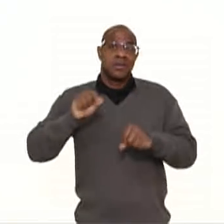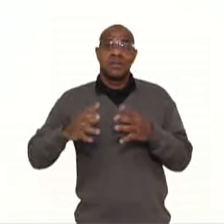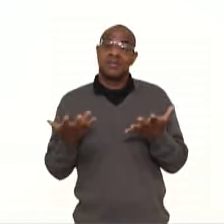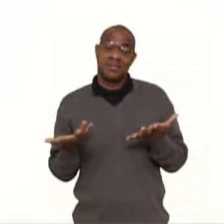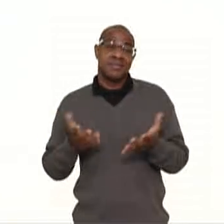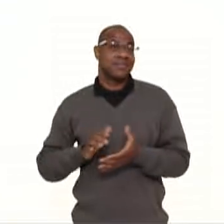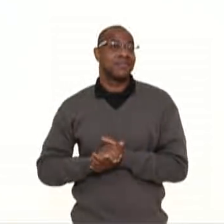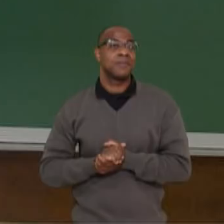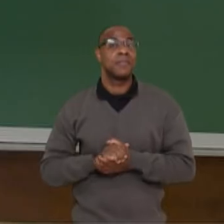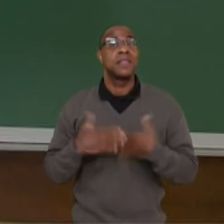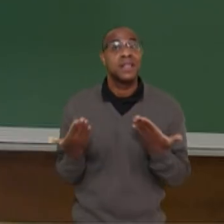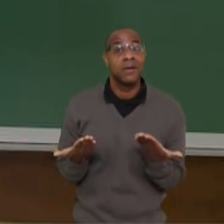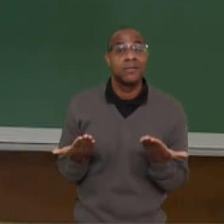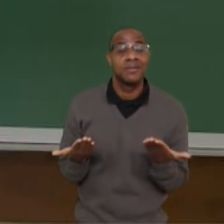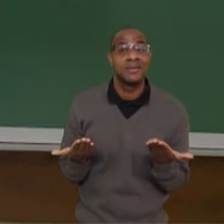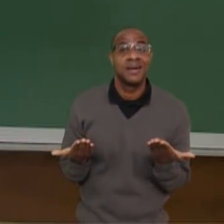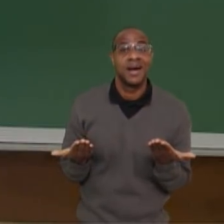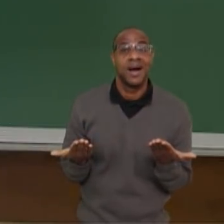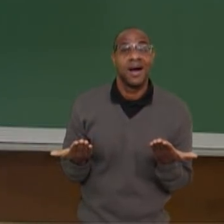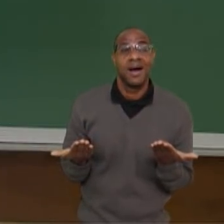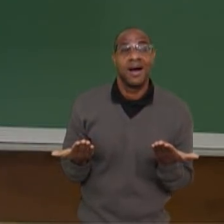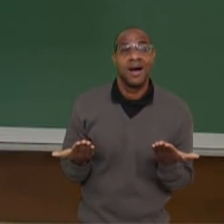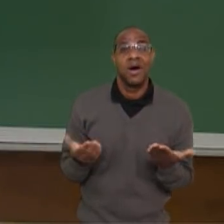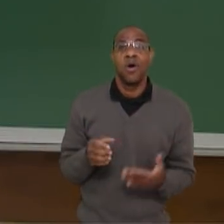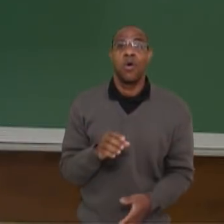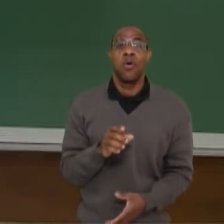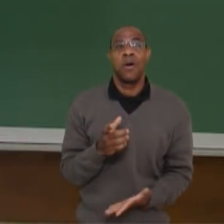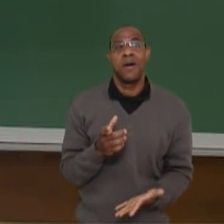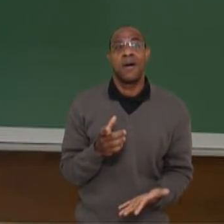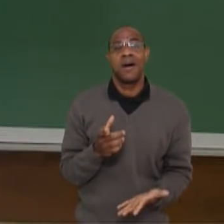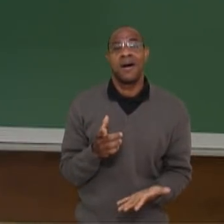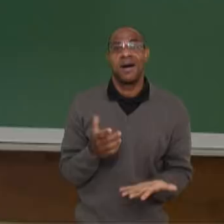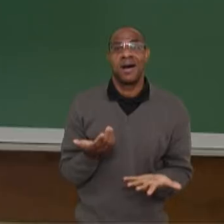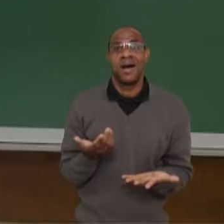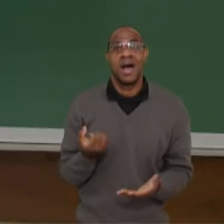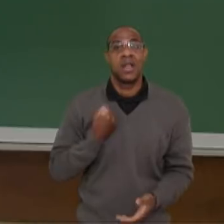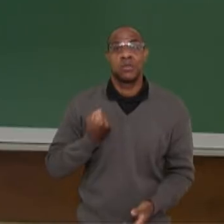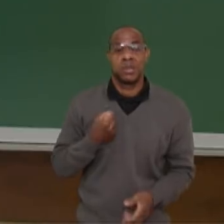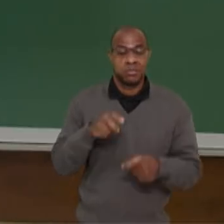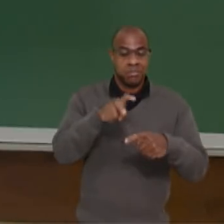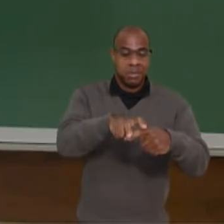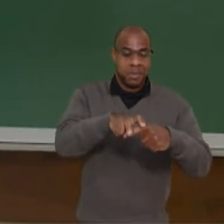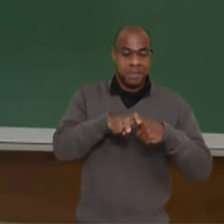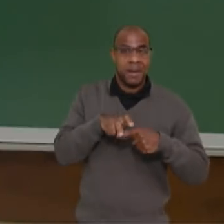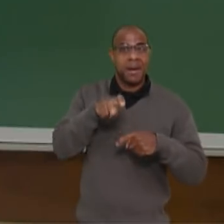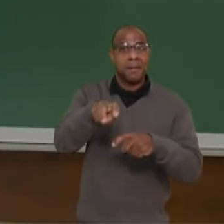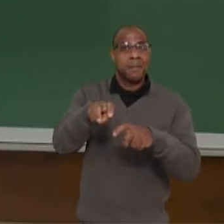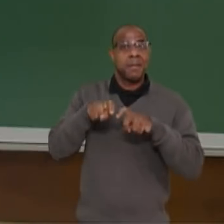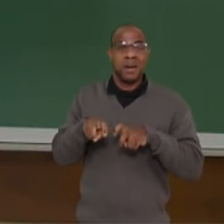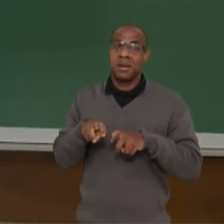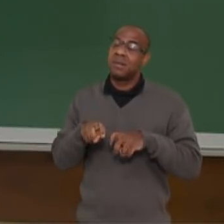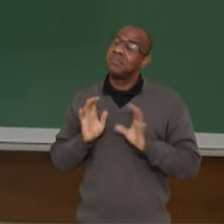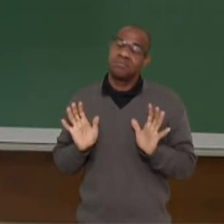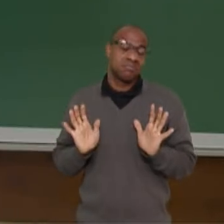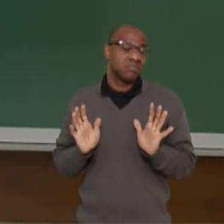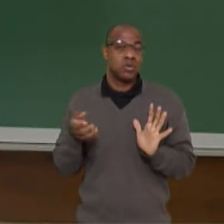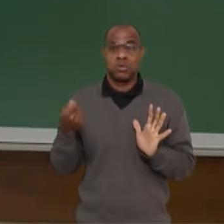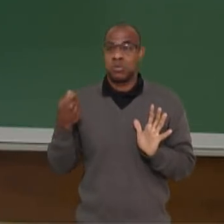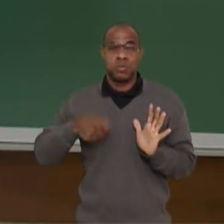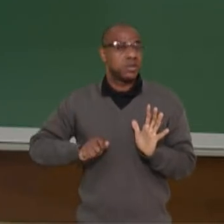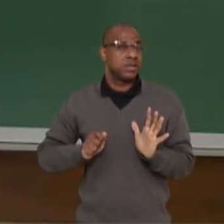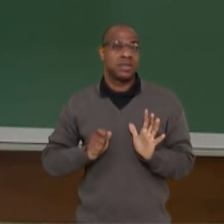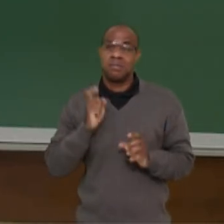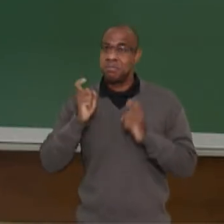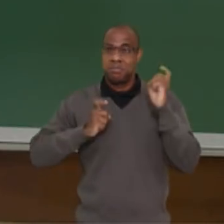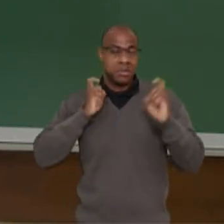certo? Então, o 1 ao 10, ou a numeração das poltronas, está fora de questão. A gente não precisa do 1